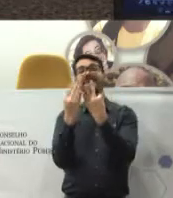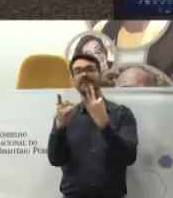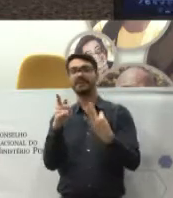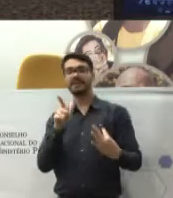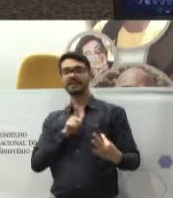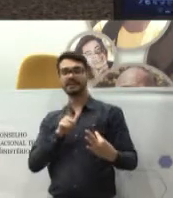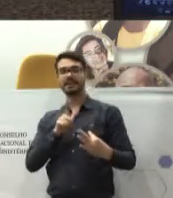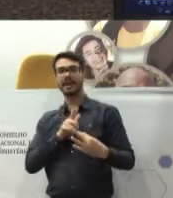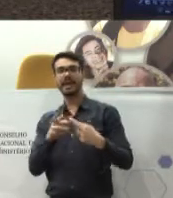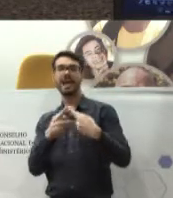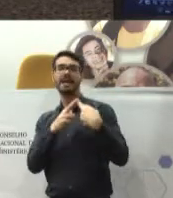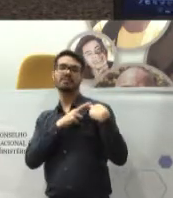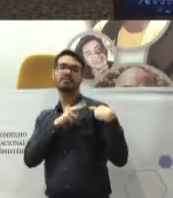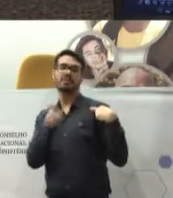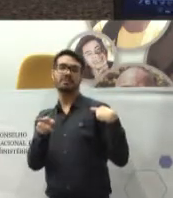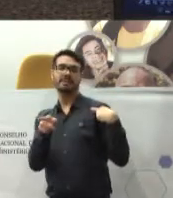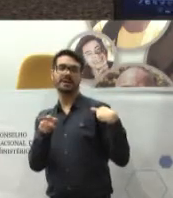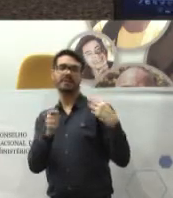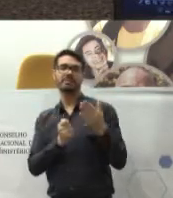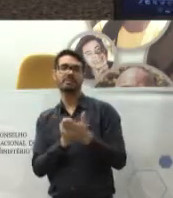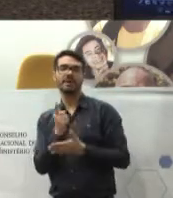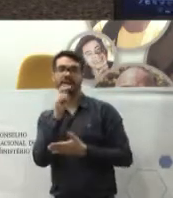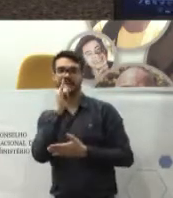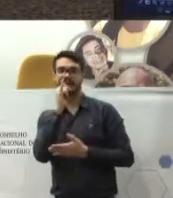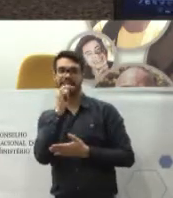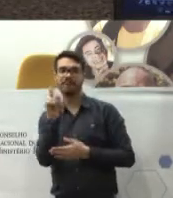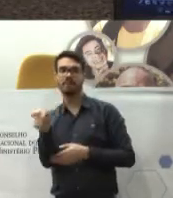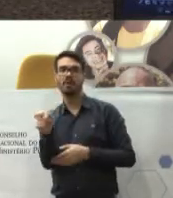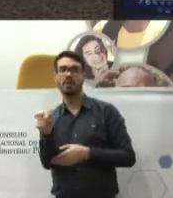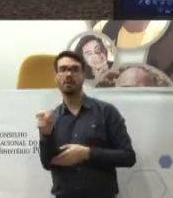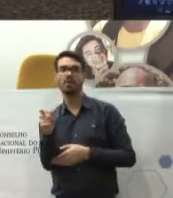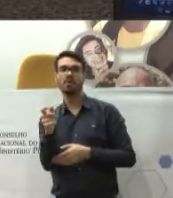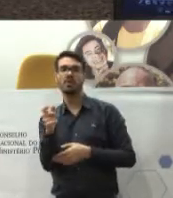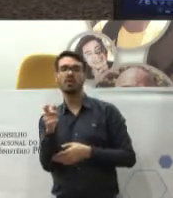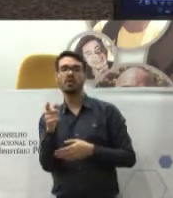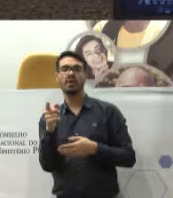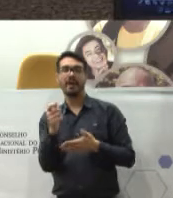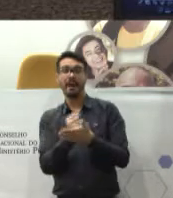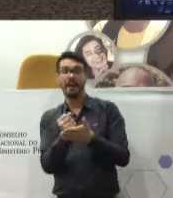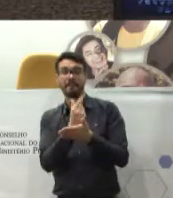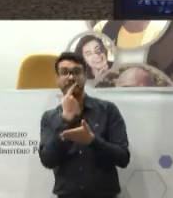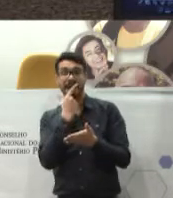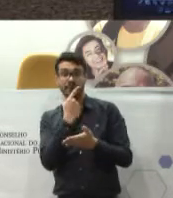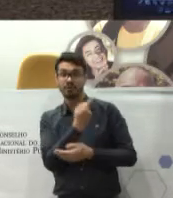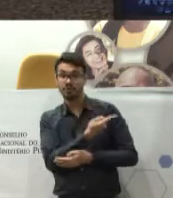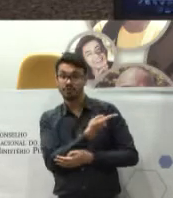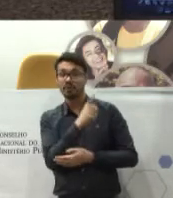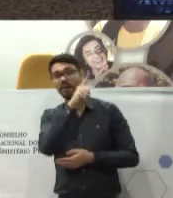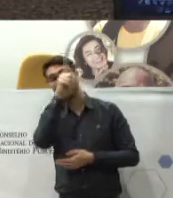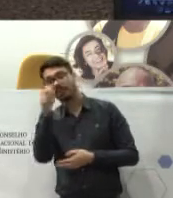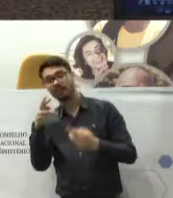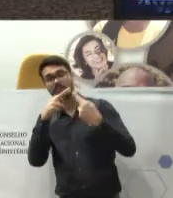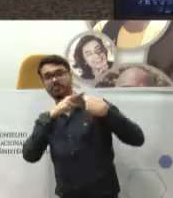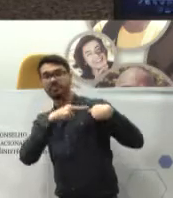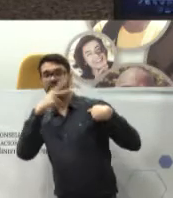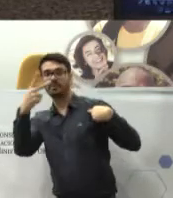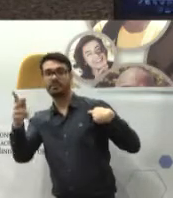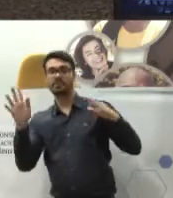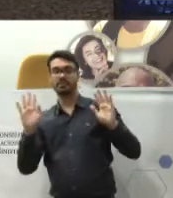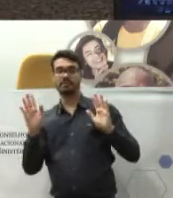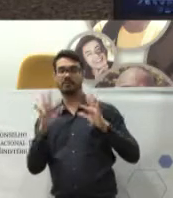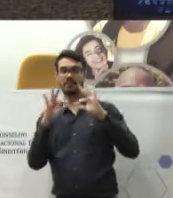a tutela daquela pessoa, a pessoa incapaz, seria nesse sentido, né? Então, aqui o